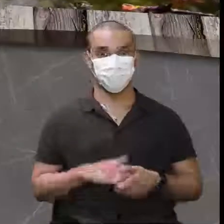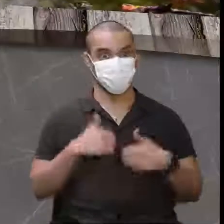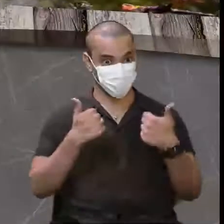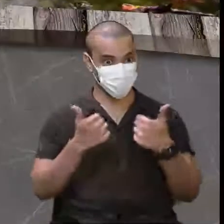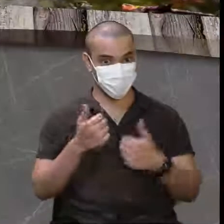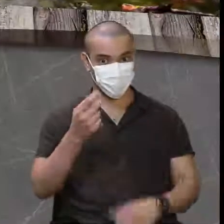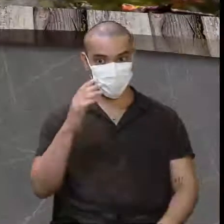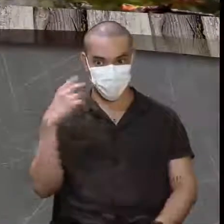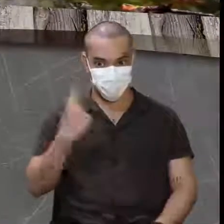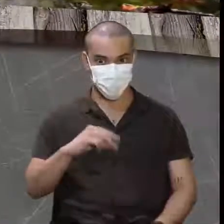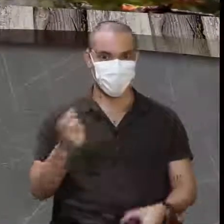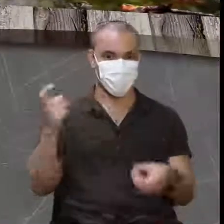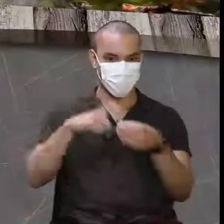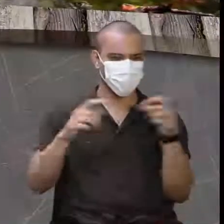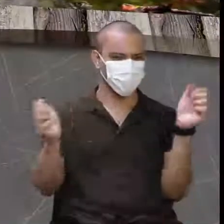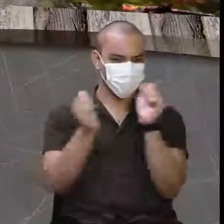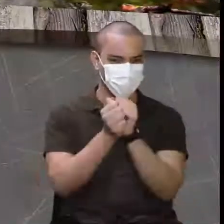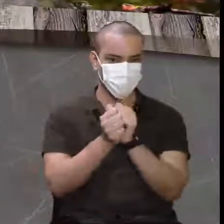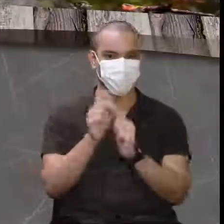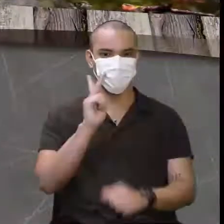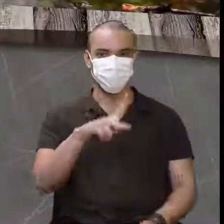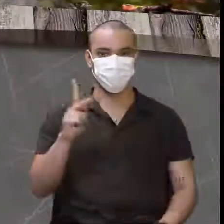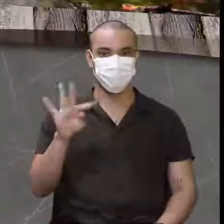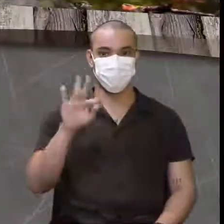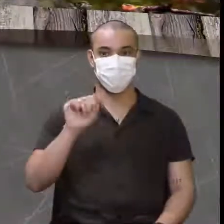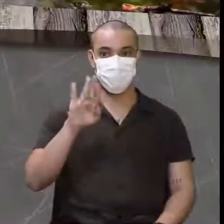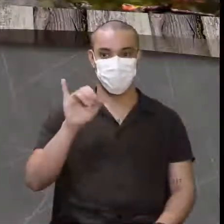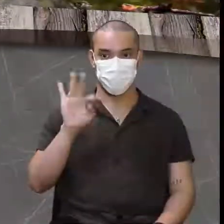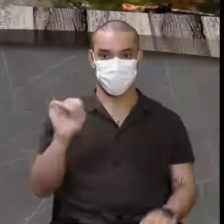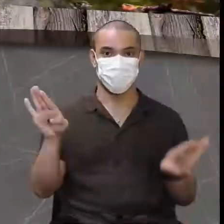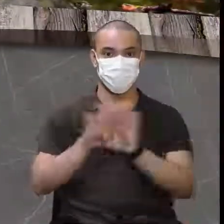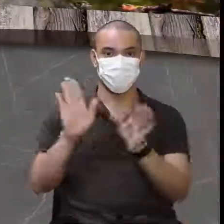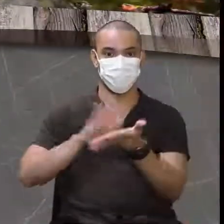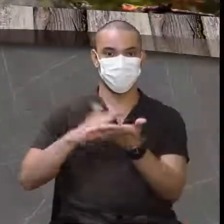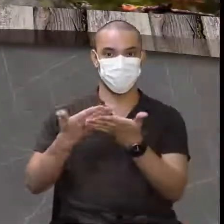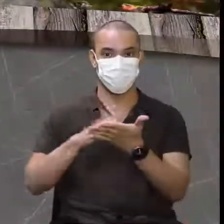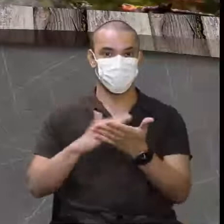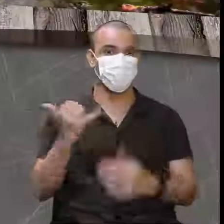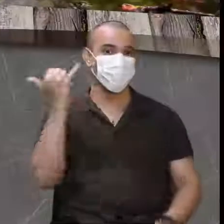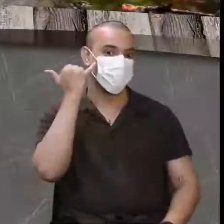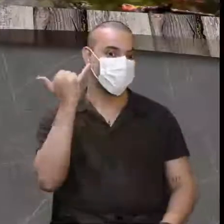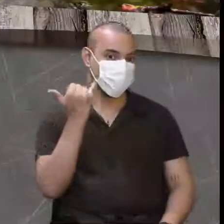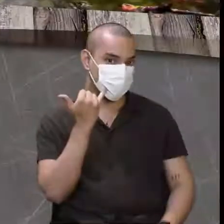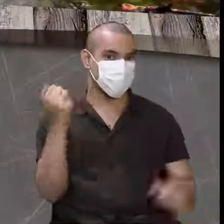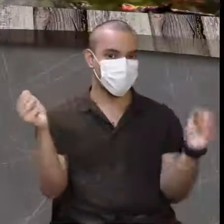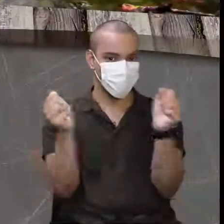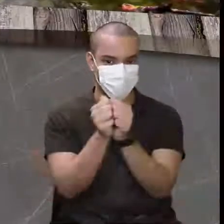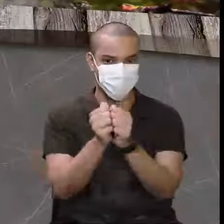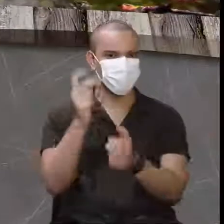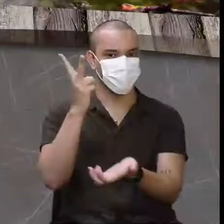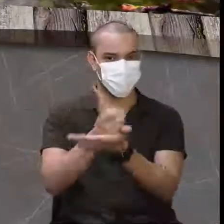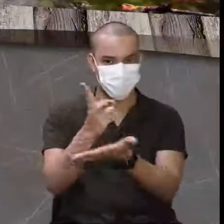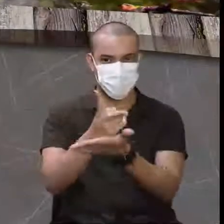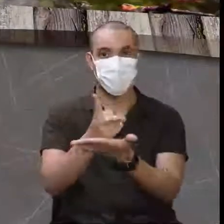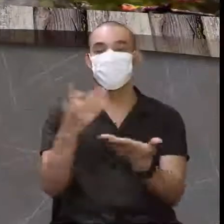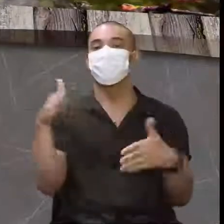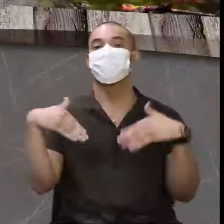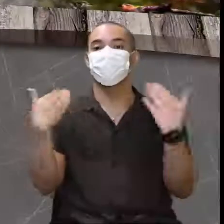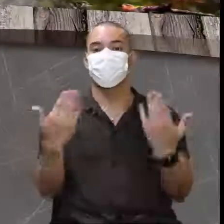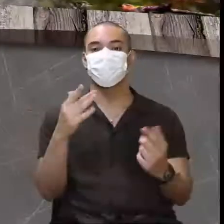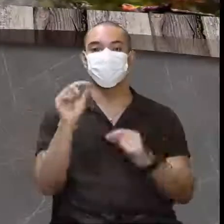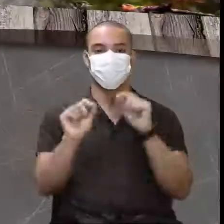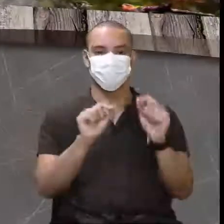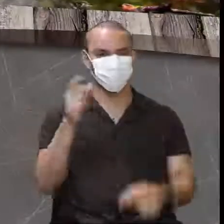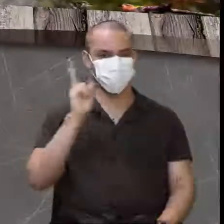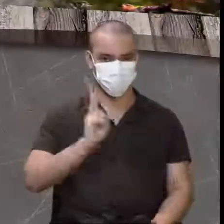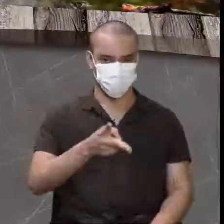Vamos lá, vamos lá. Juntinho aqui, Prof. Tabita, Vitor na parada, aqui junto com a gente sempre, tá bom? Gente,